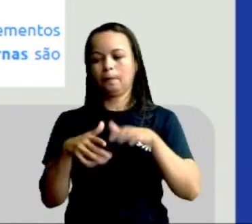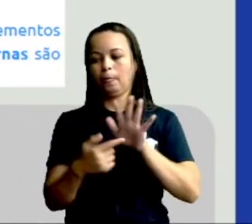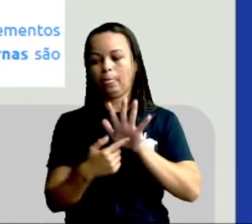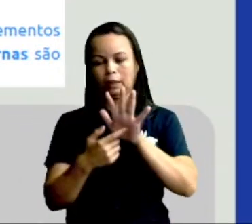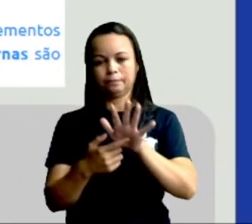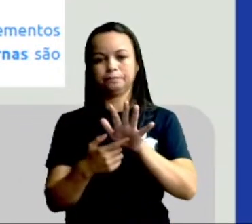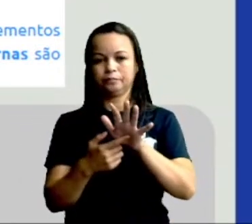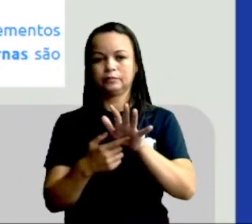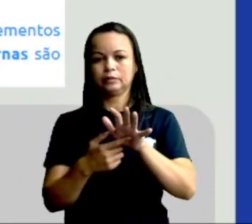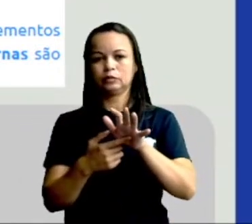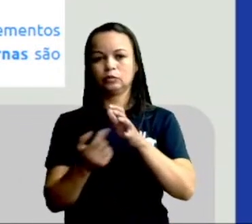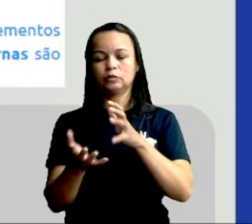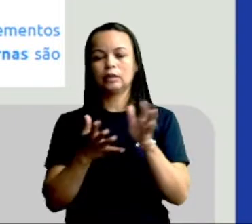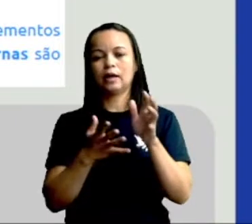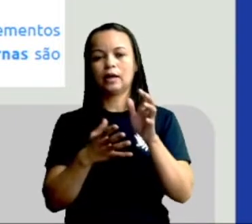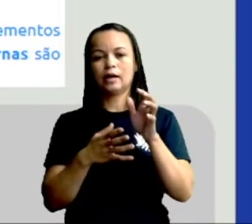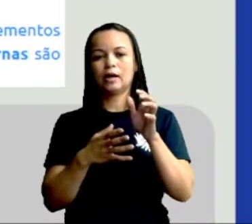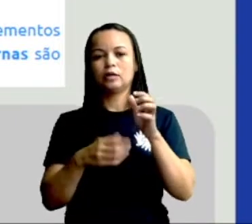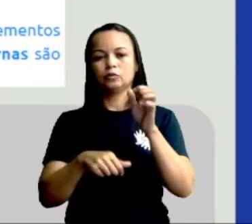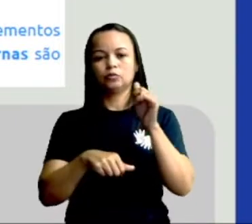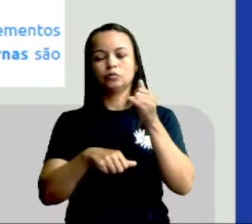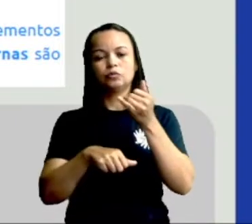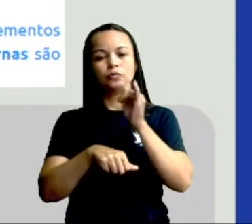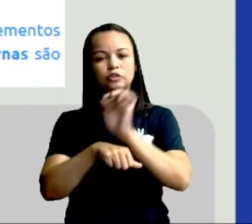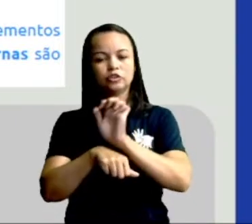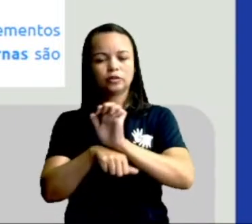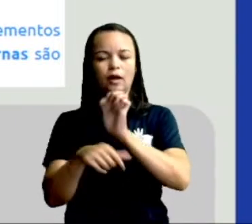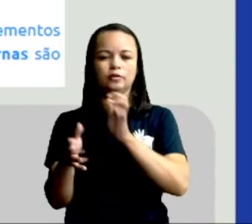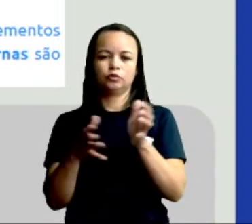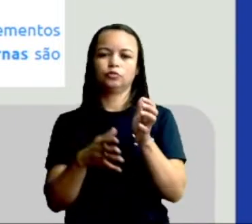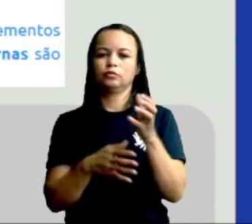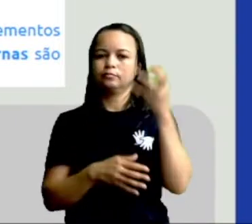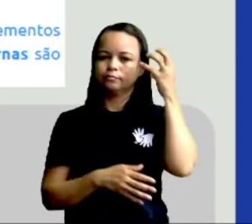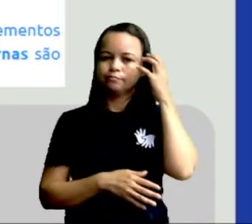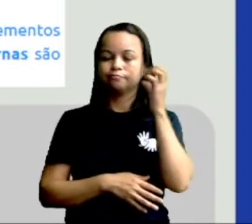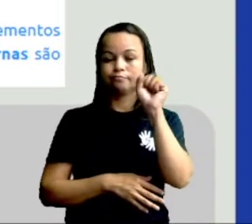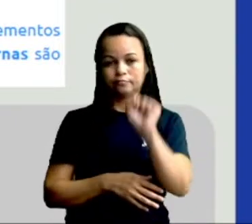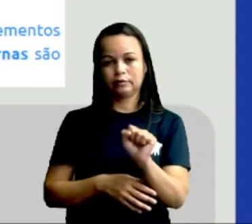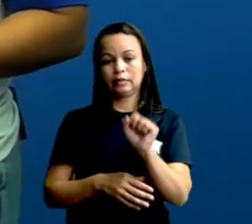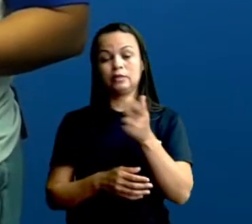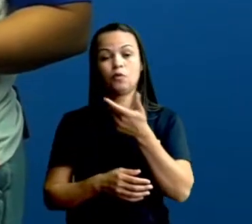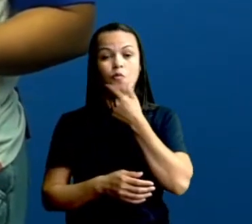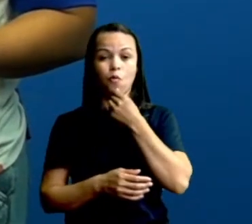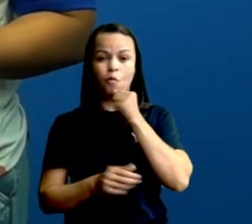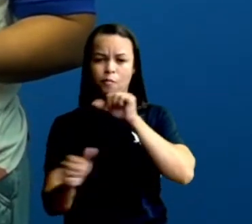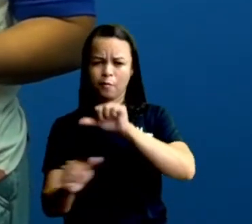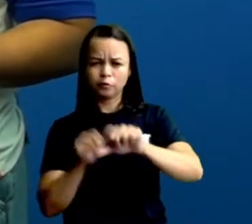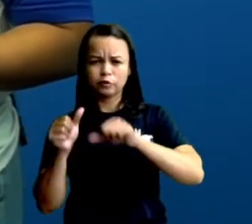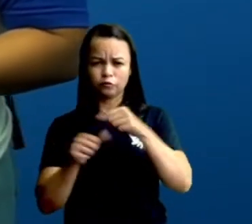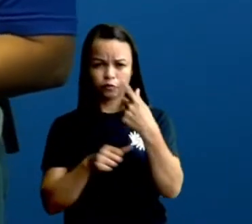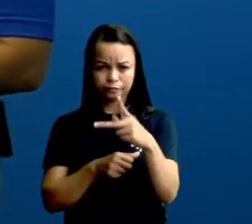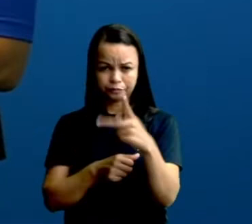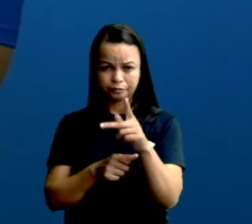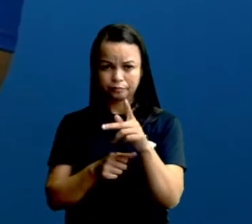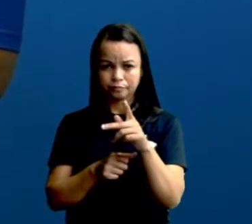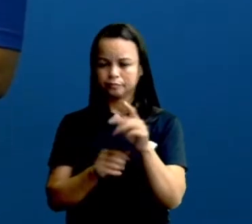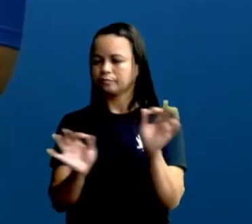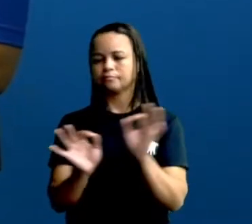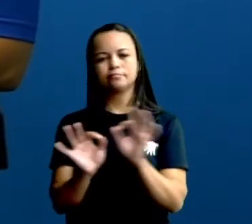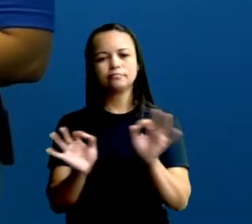Bonito no Mato Grosso do Sul ela é uma paisagem natural o homem não modificou aquela cidade aquele lugar